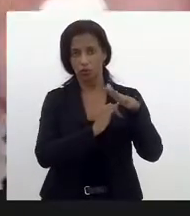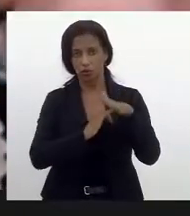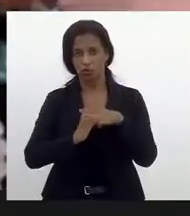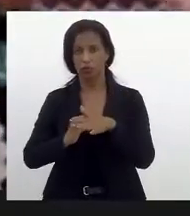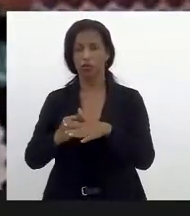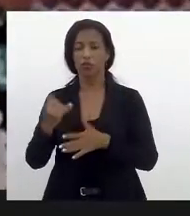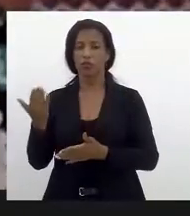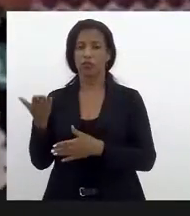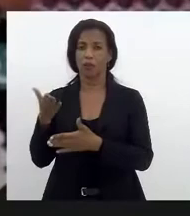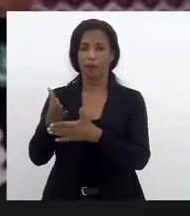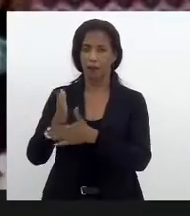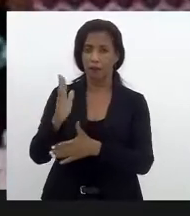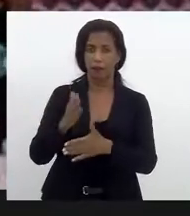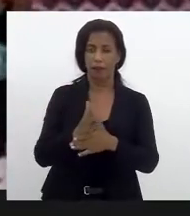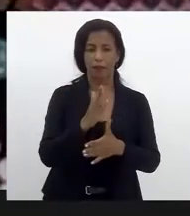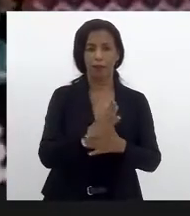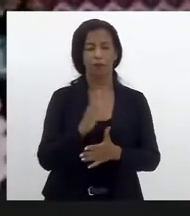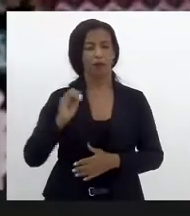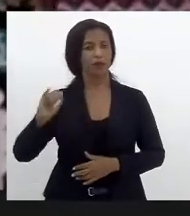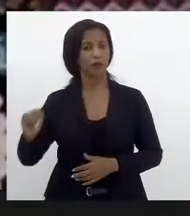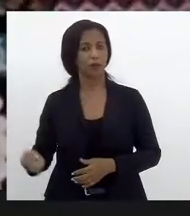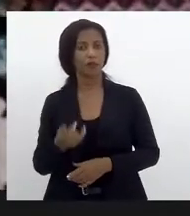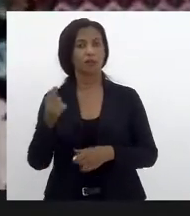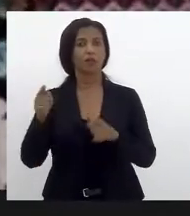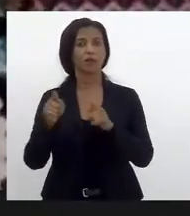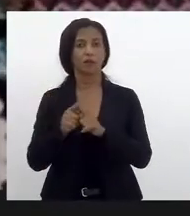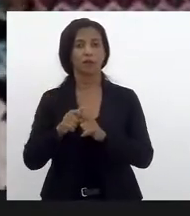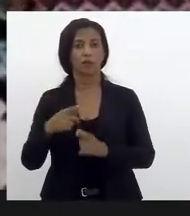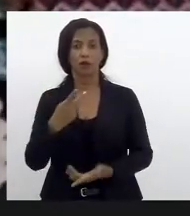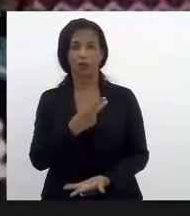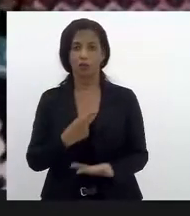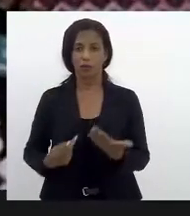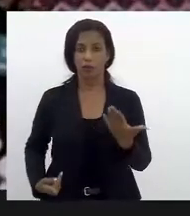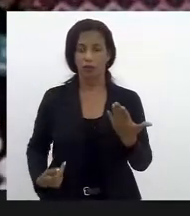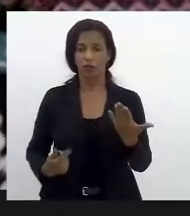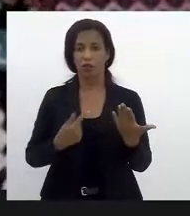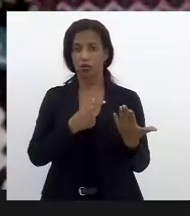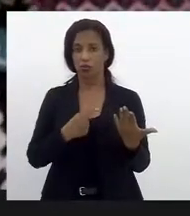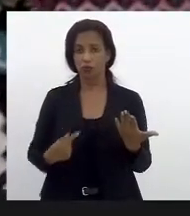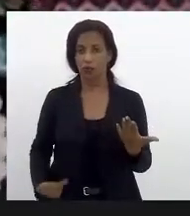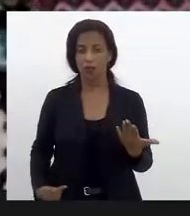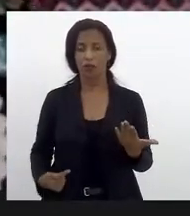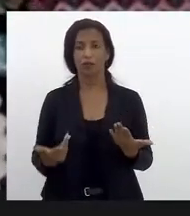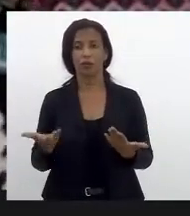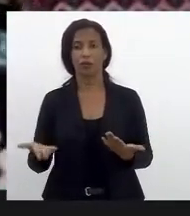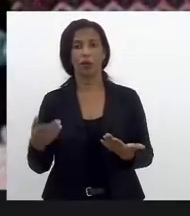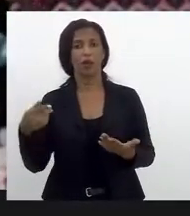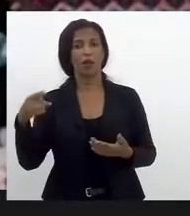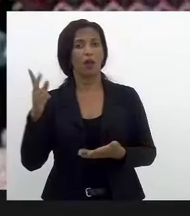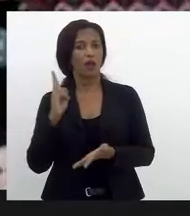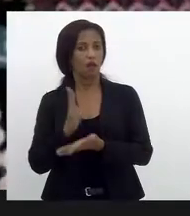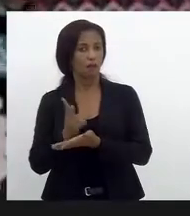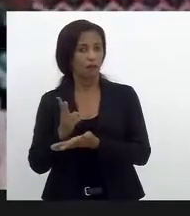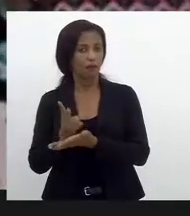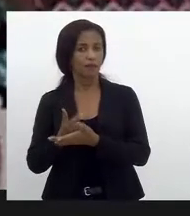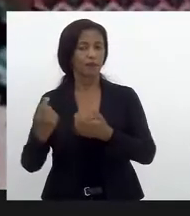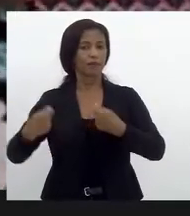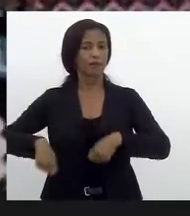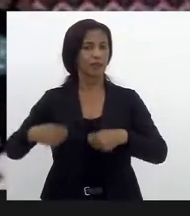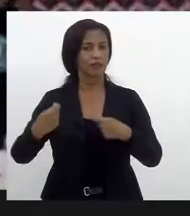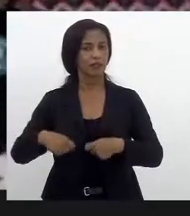tivemos aprovado e sancionado, aproveitando o nosso presidente governador, né, ainda carecendo